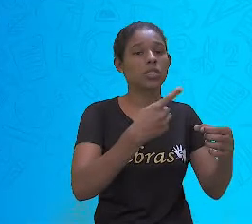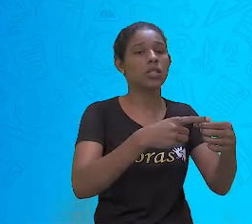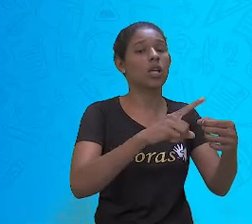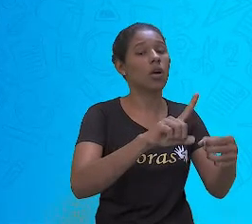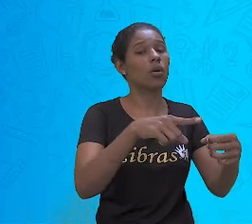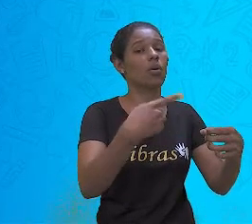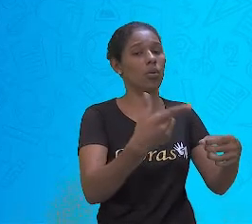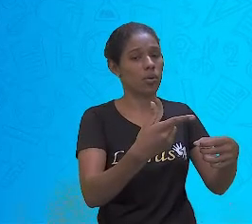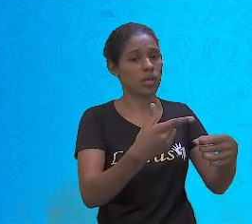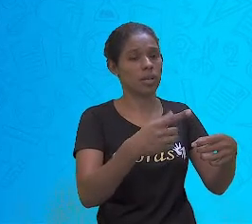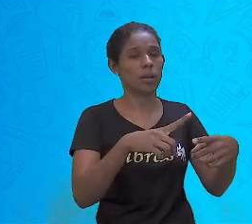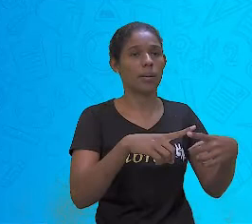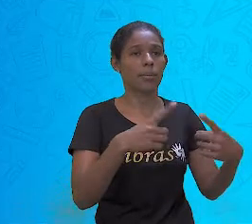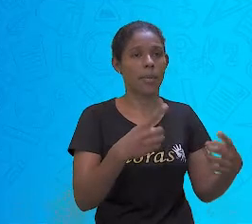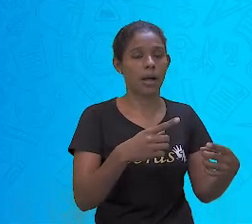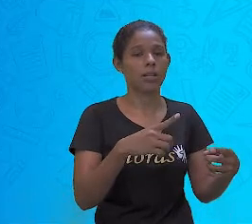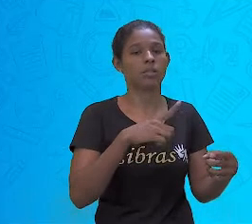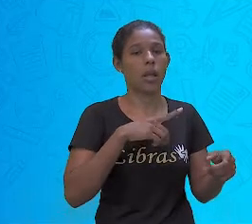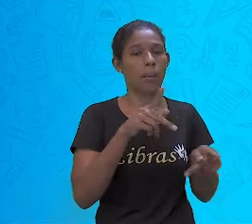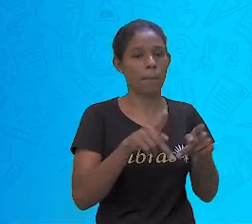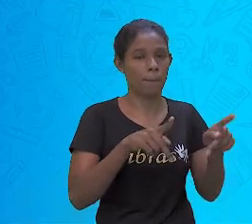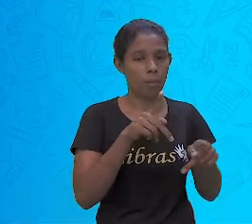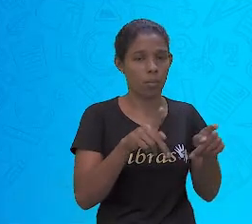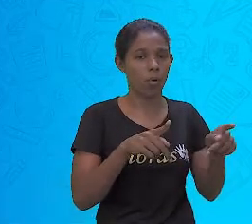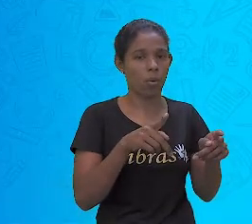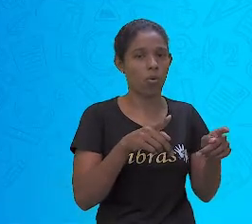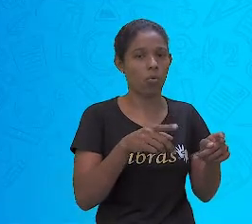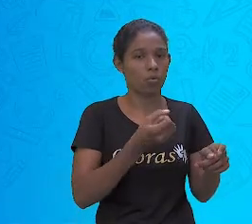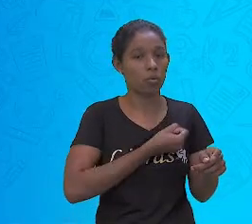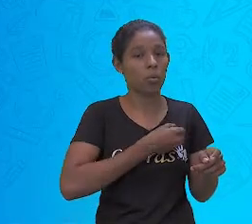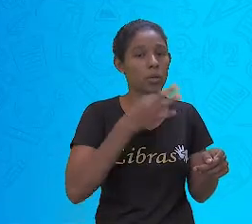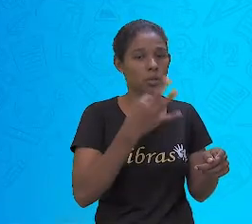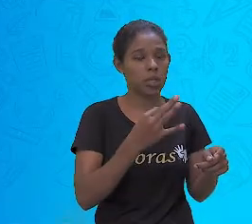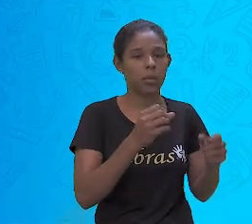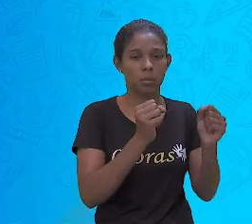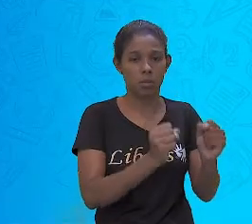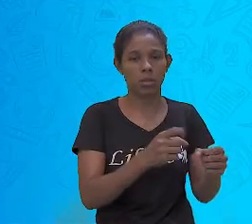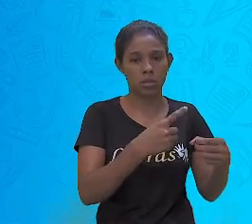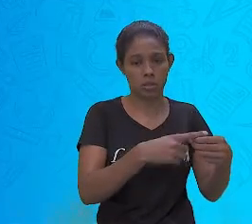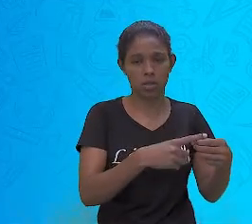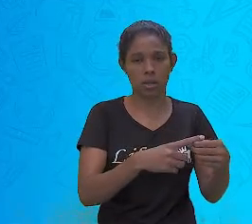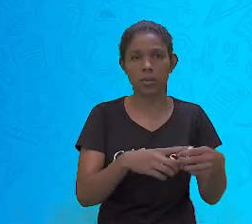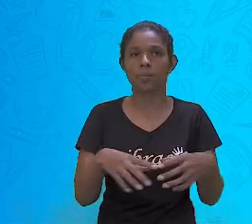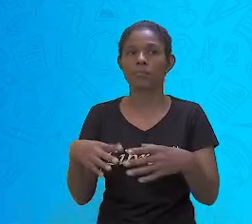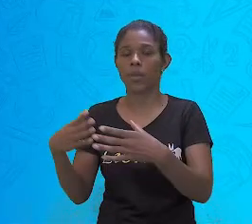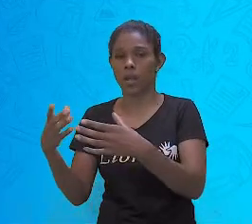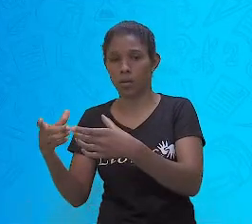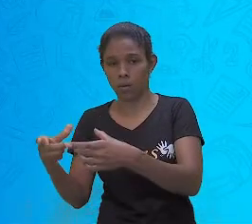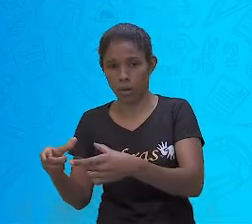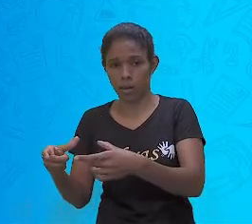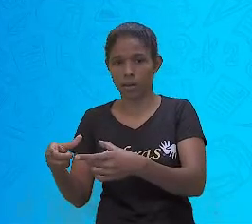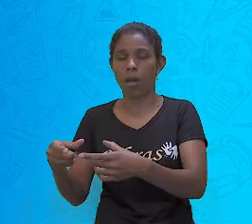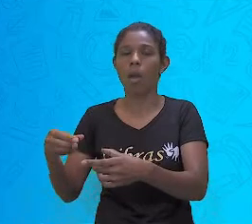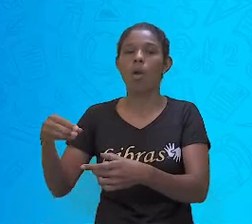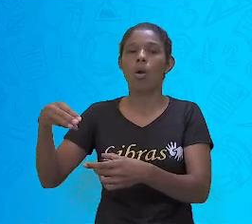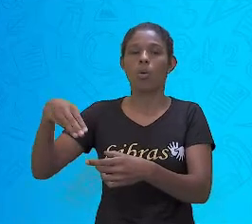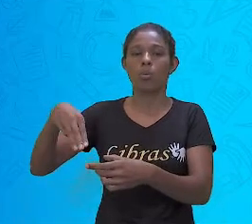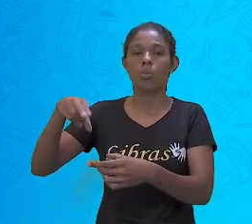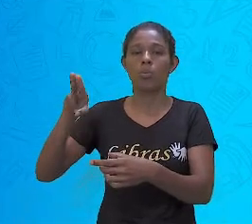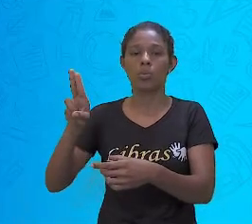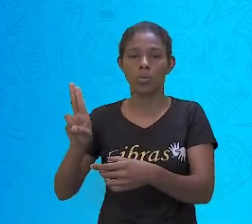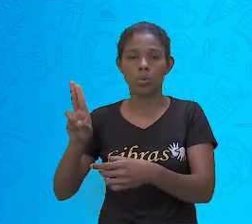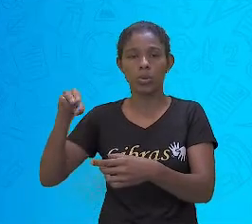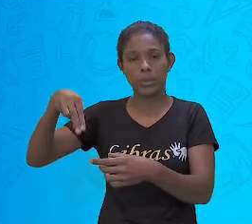ela. Por município, entende-se o espaço territorial político dentro de um estado